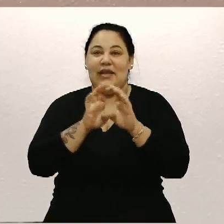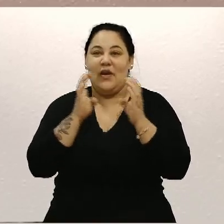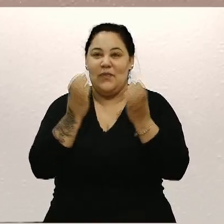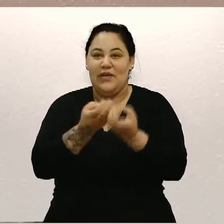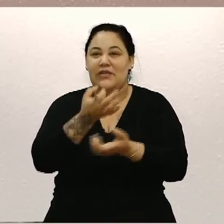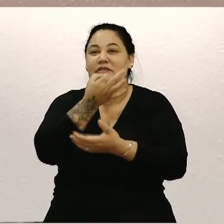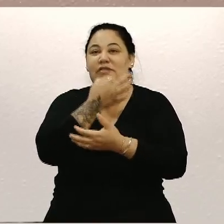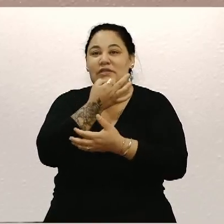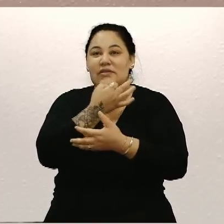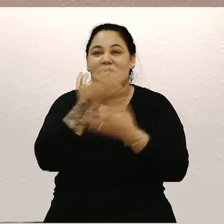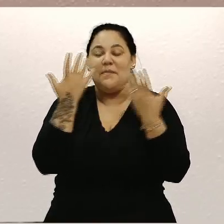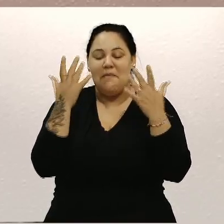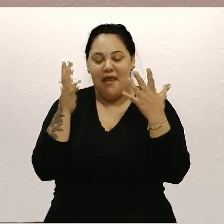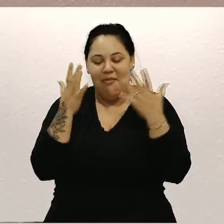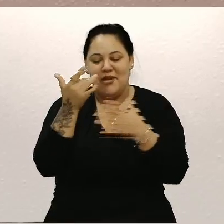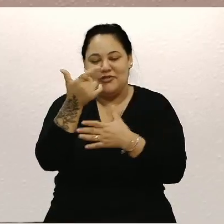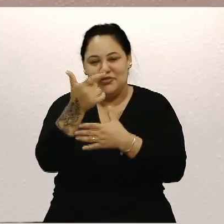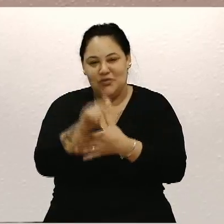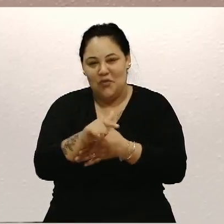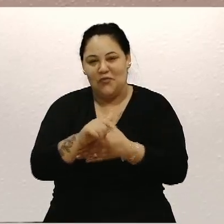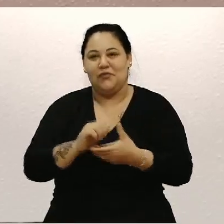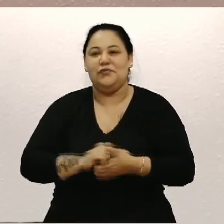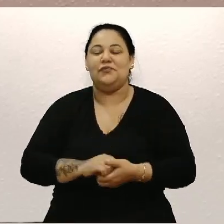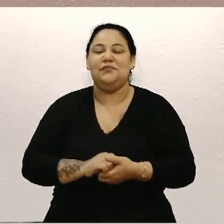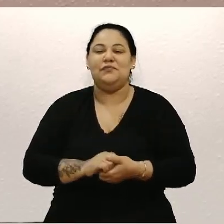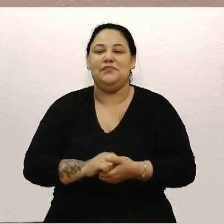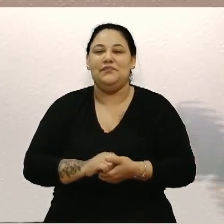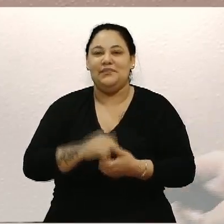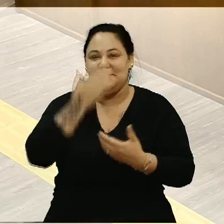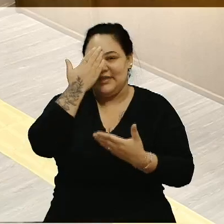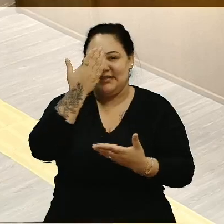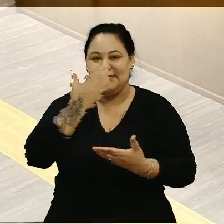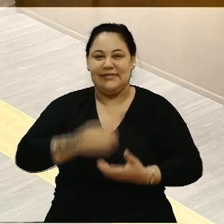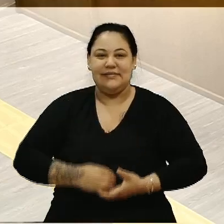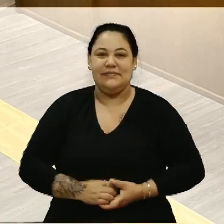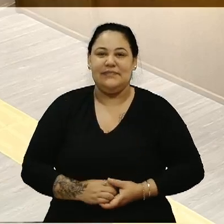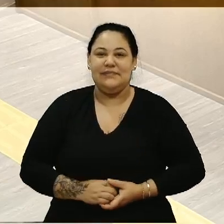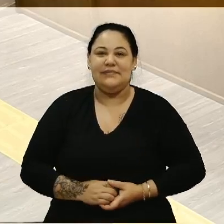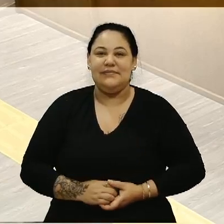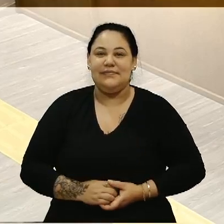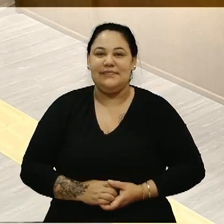caxiense. Parabéns mais uma vez pela passagem do teu aniversário. Obrigado.